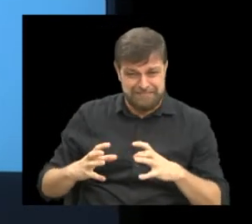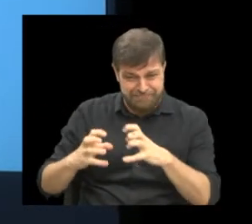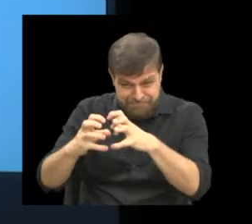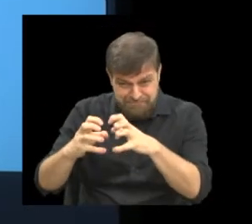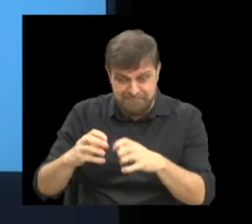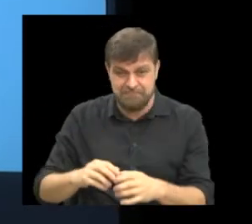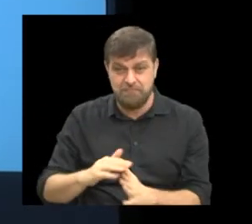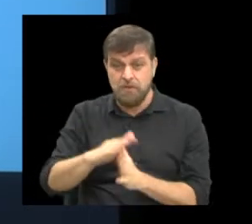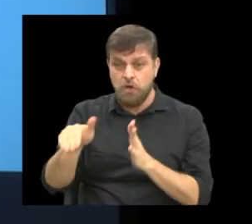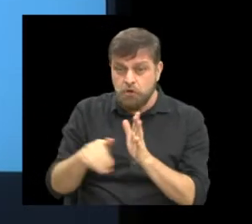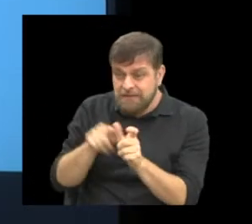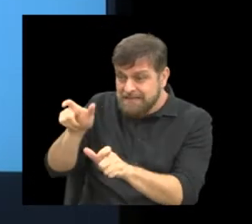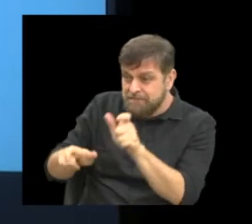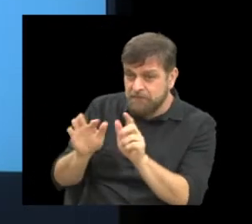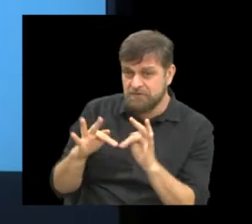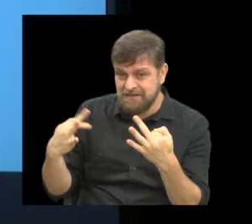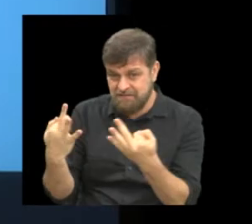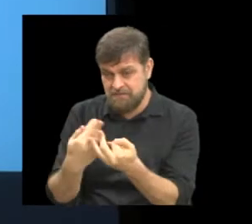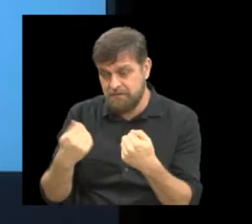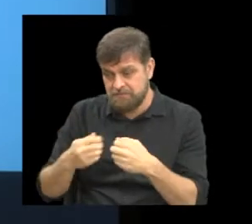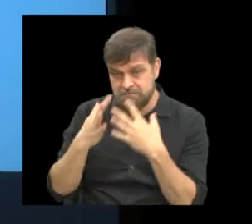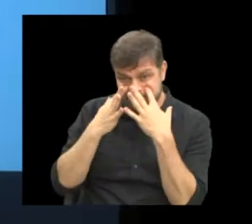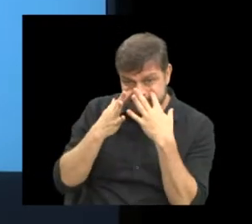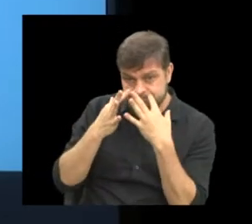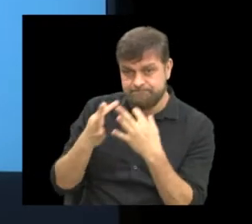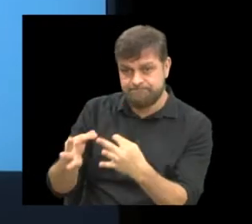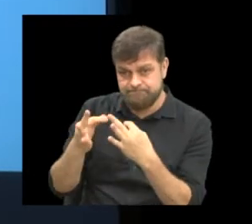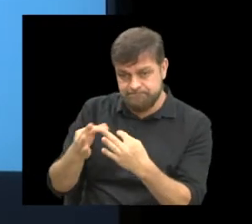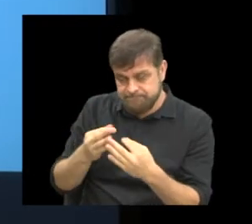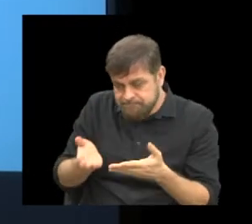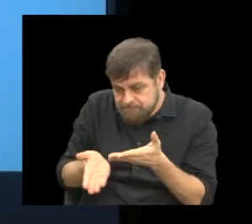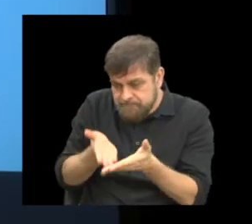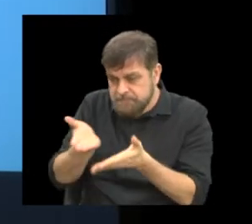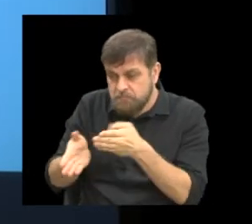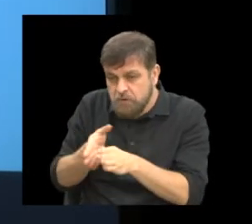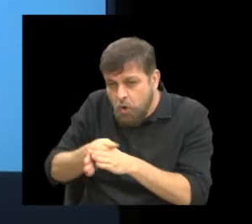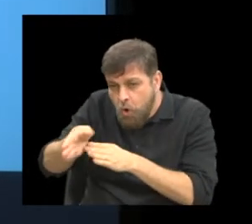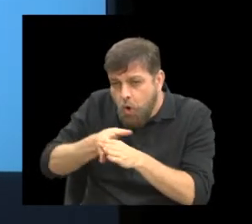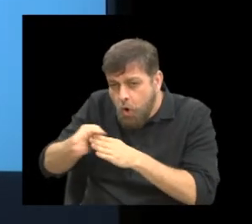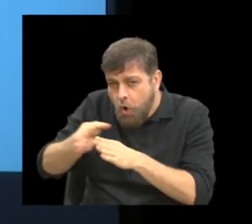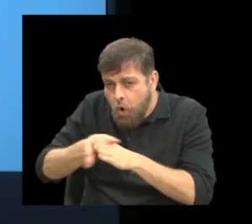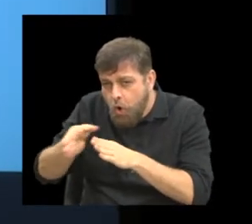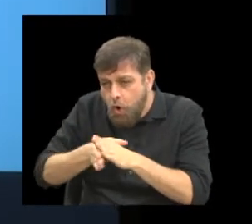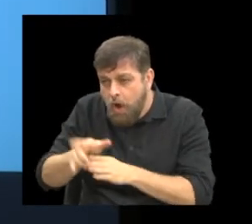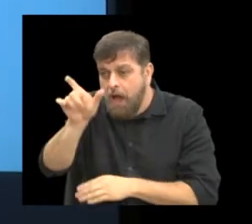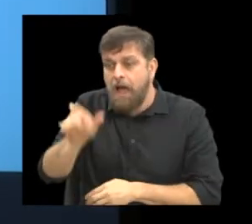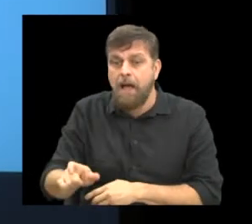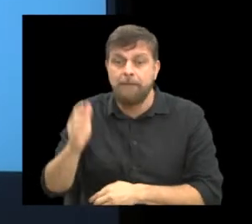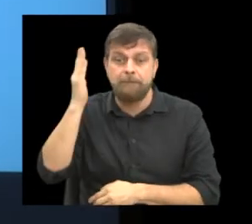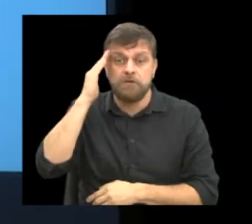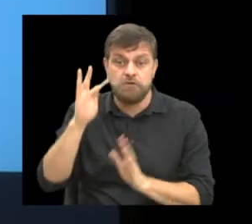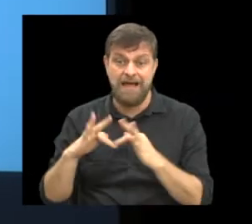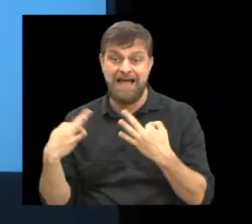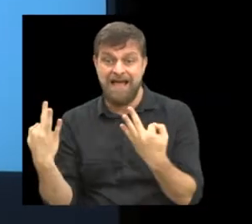isso, todos os envolvidos precisam de atenção, de atendimento e orientação especializados.